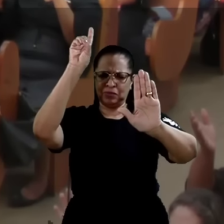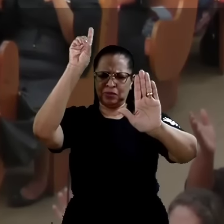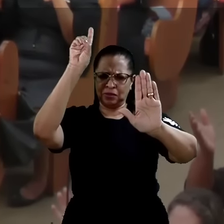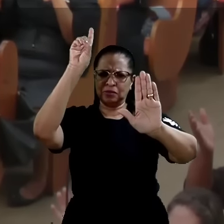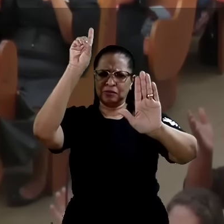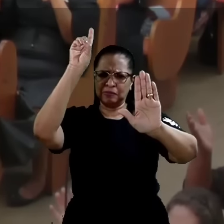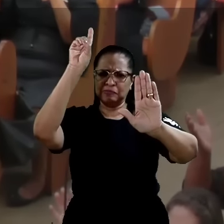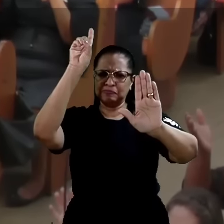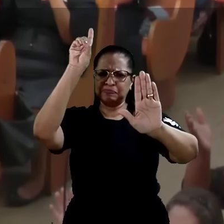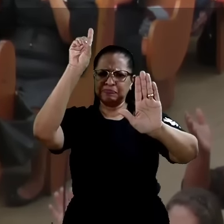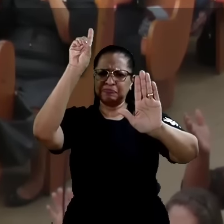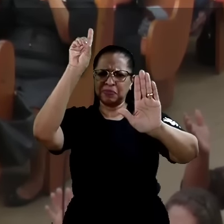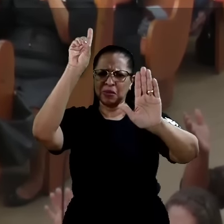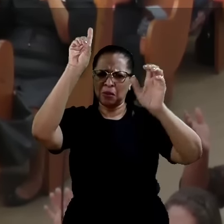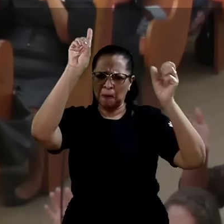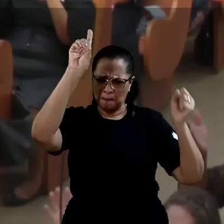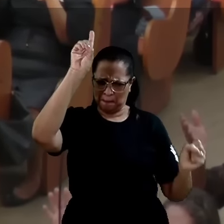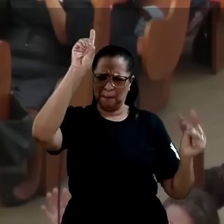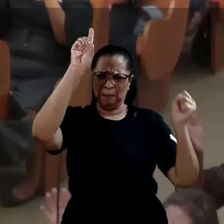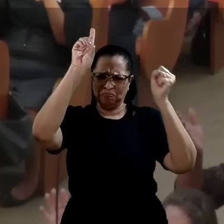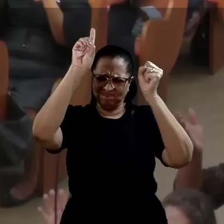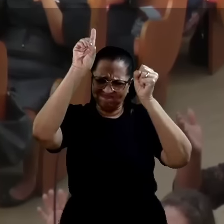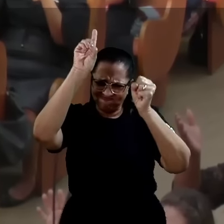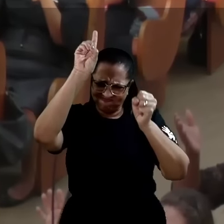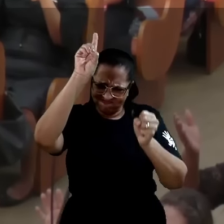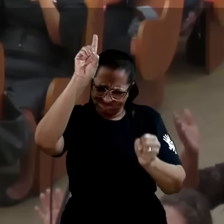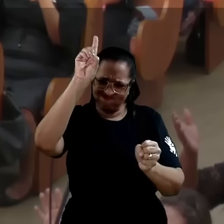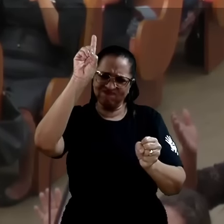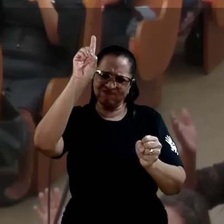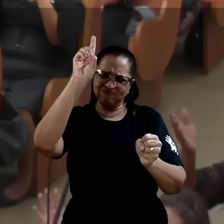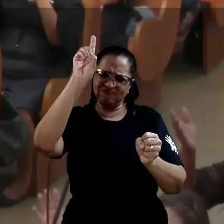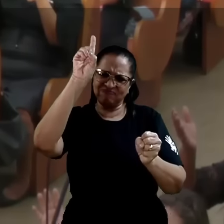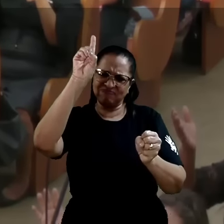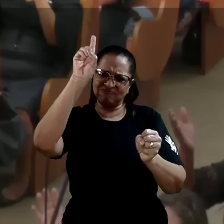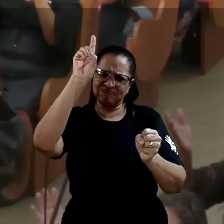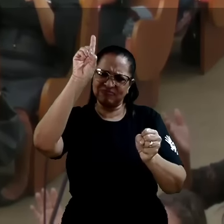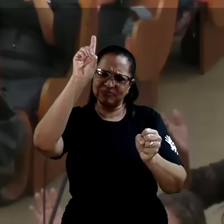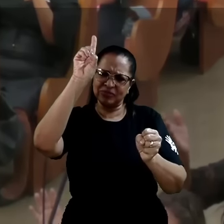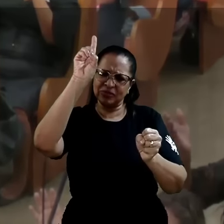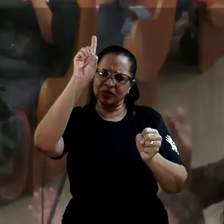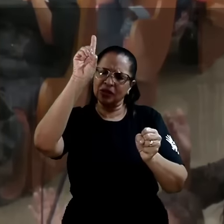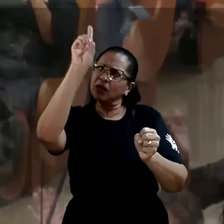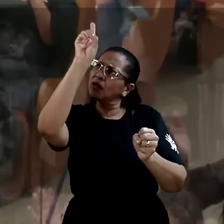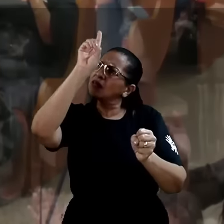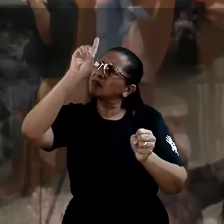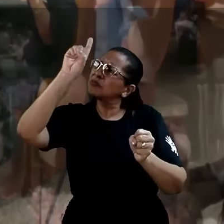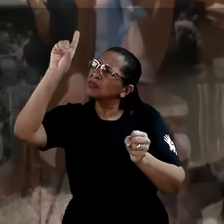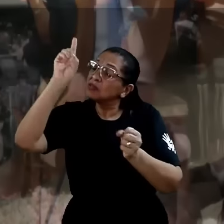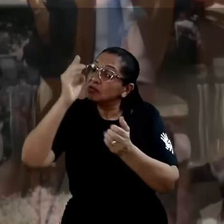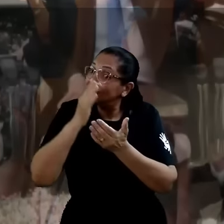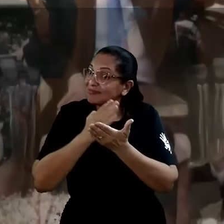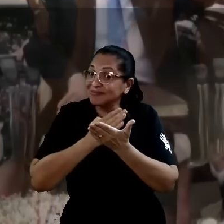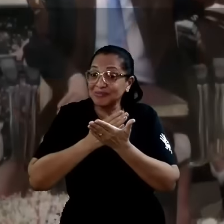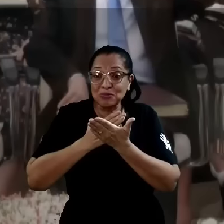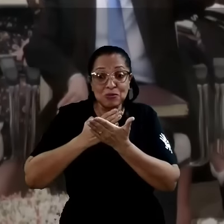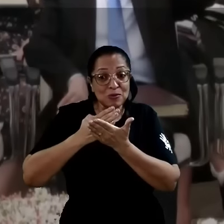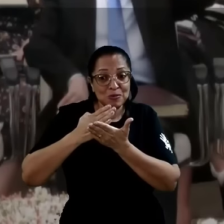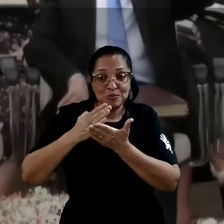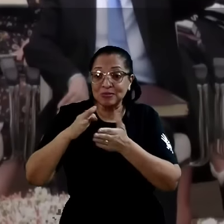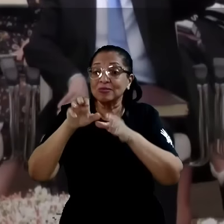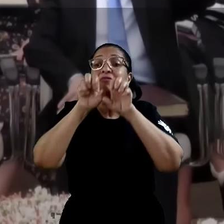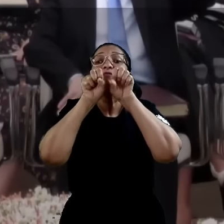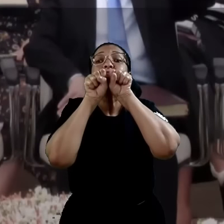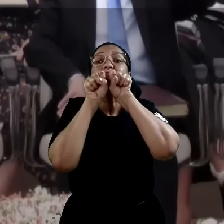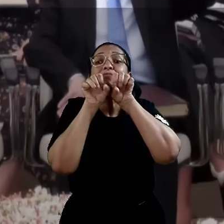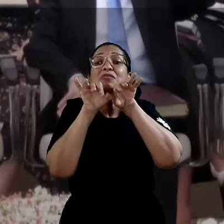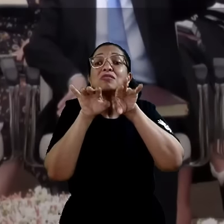de grande poder e autoridade aquele que em Vós começou a boa obra ele